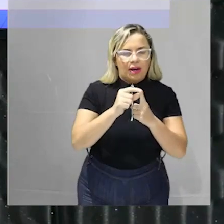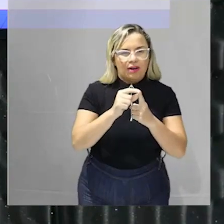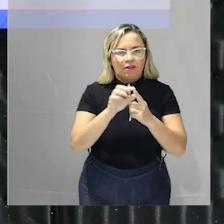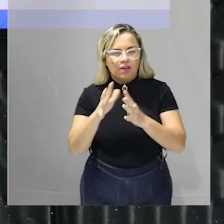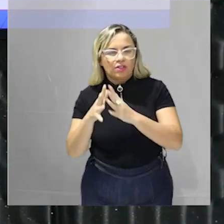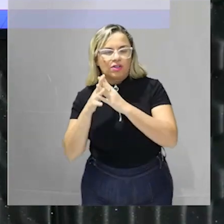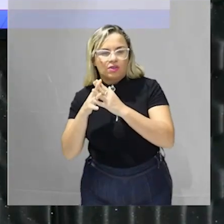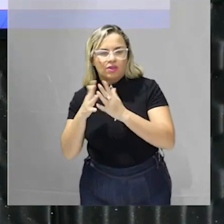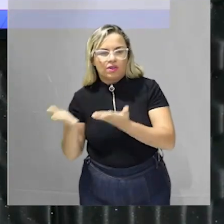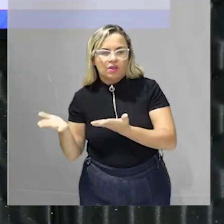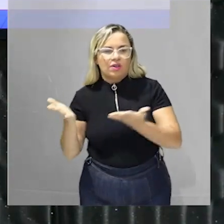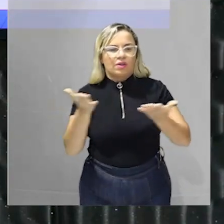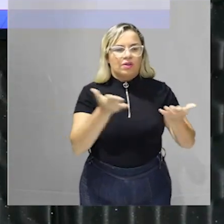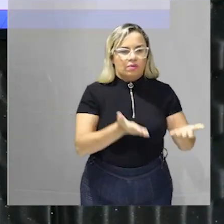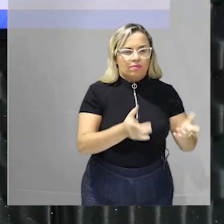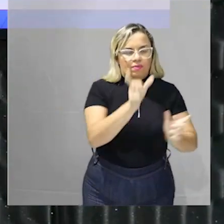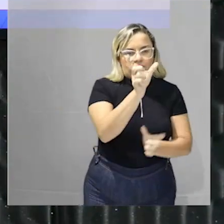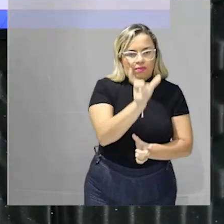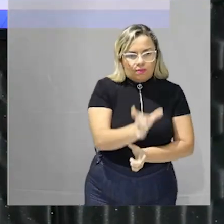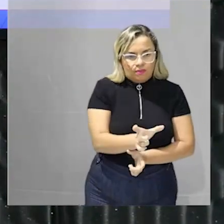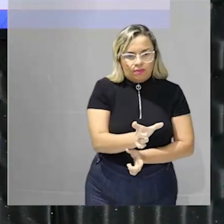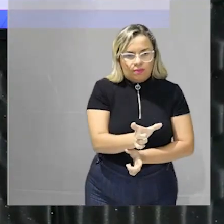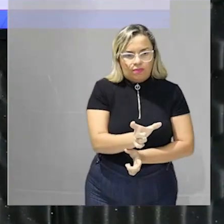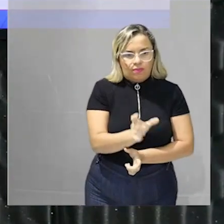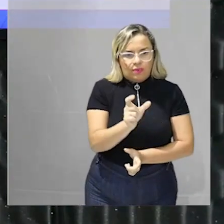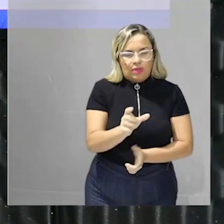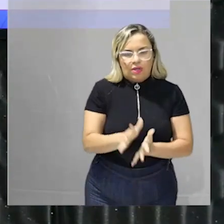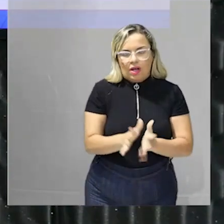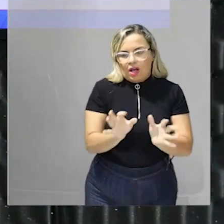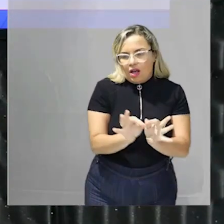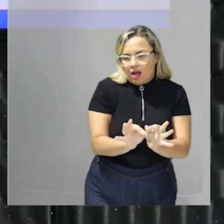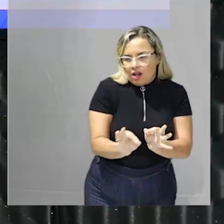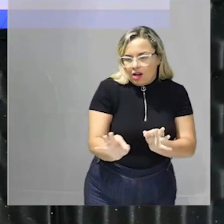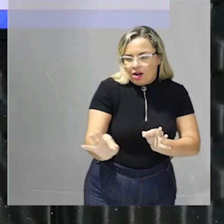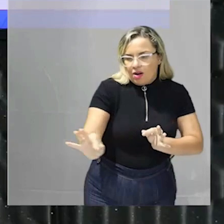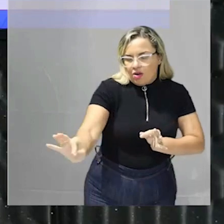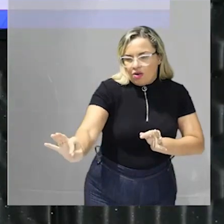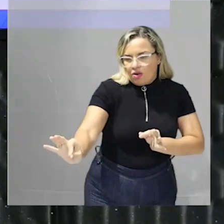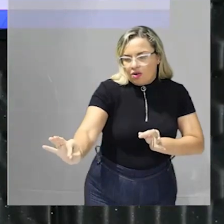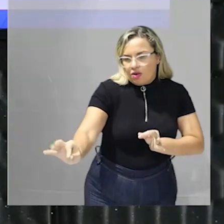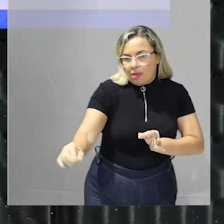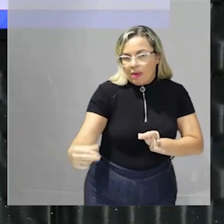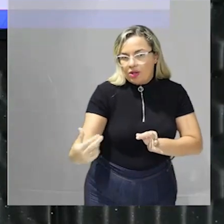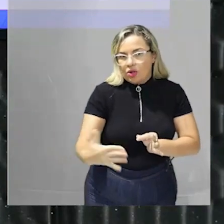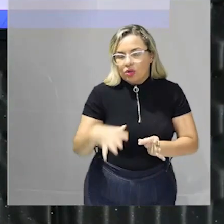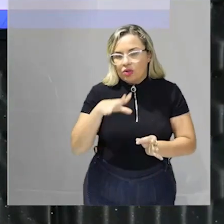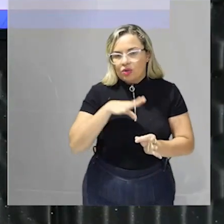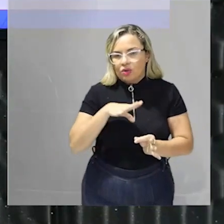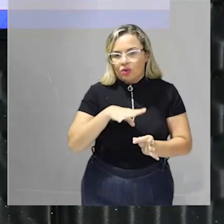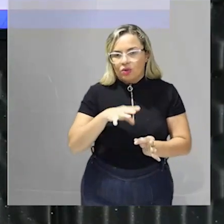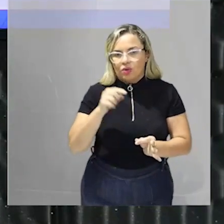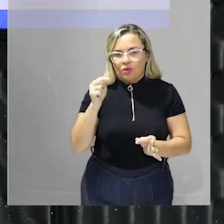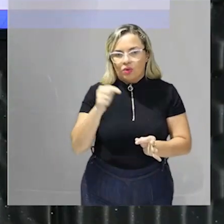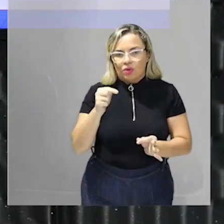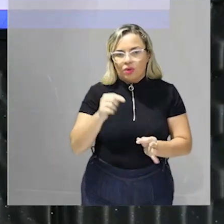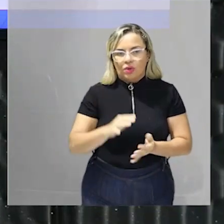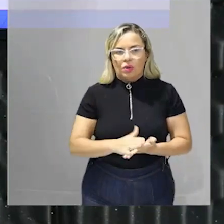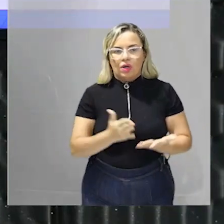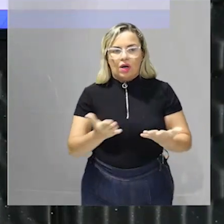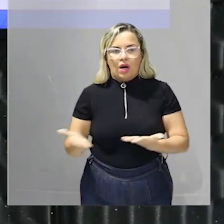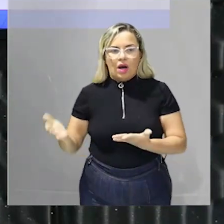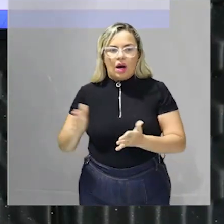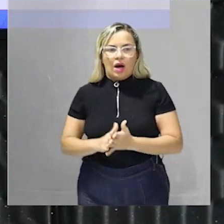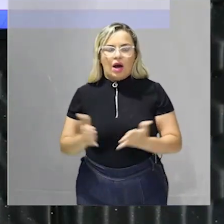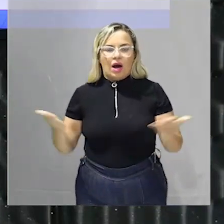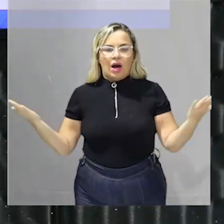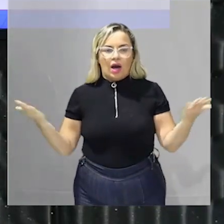Então, largo para nós, o que que é? Extenso, né? Em português. Largo é longo, tá?